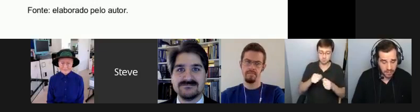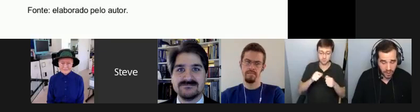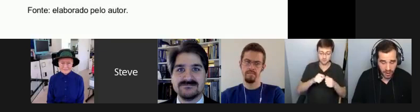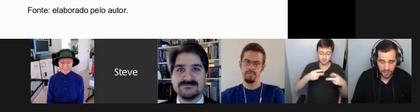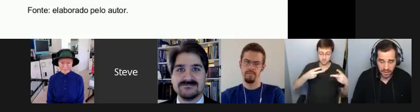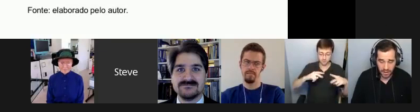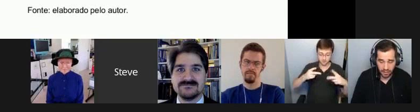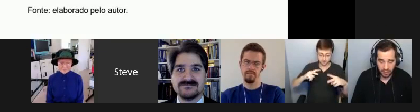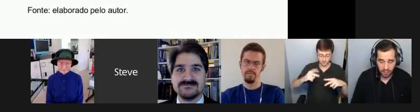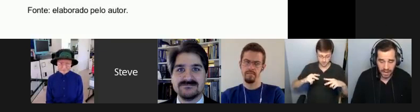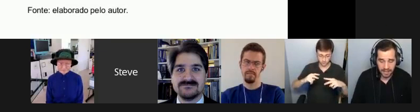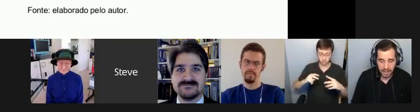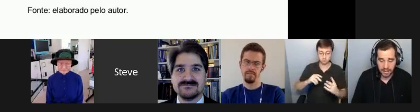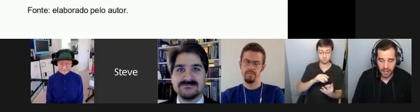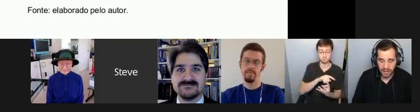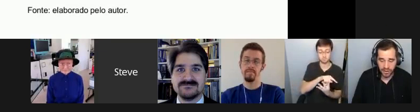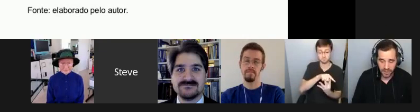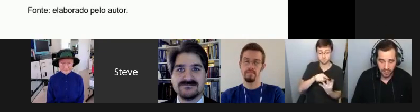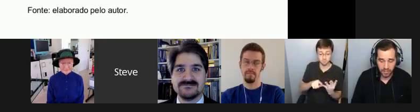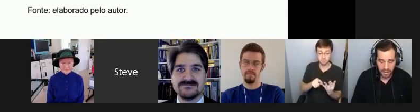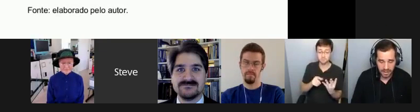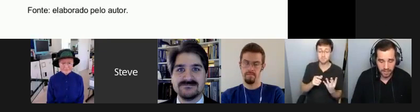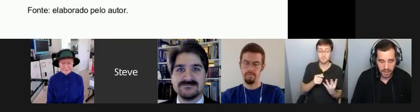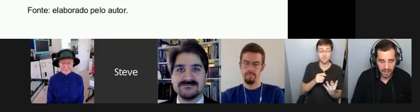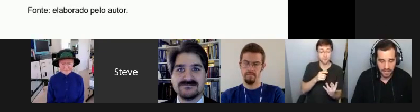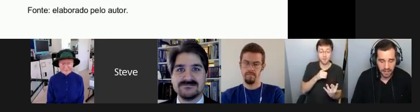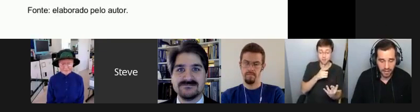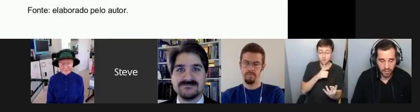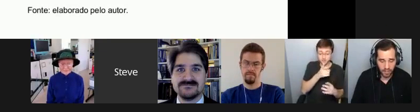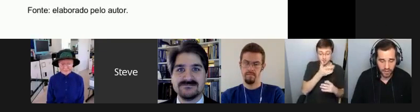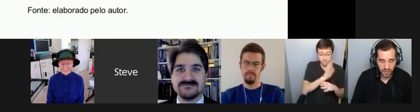mínima de 5 anos. Então, as 3 mulheres tinham essa